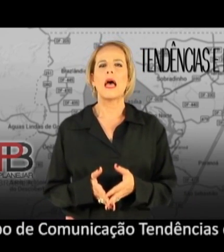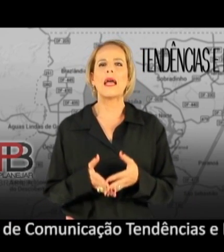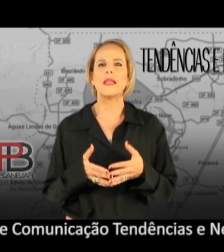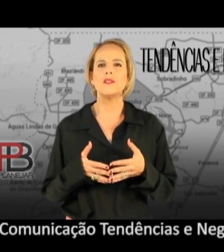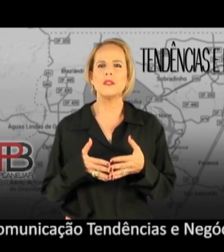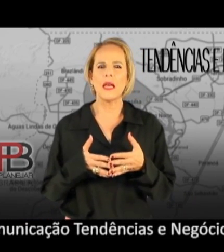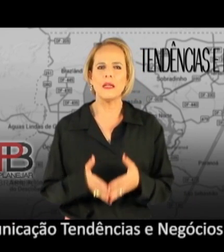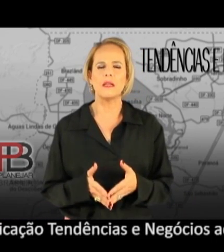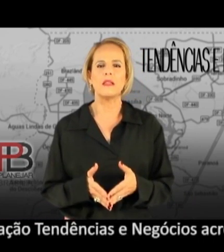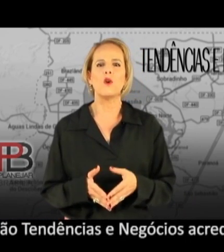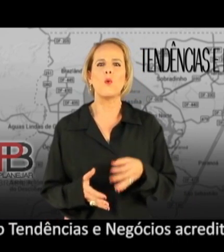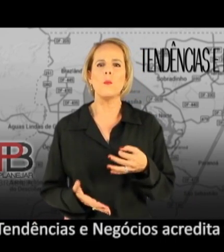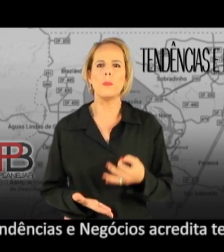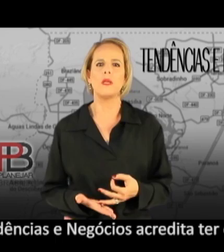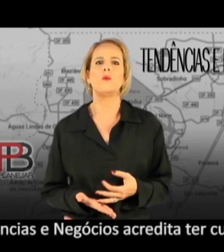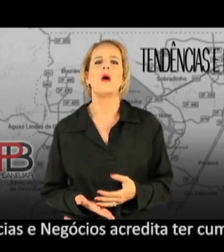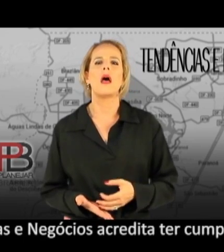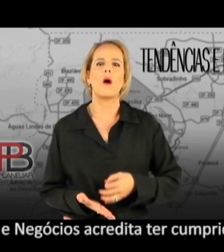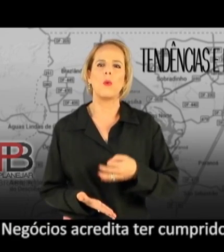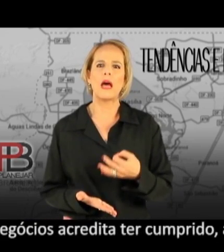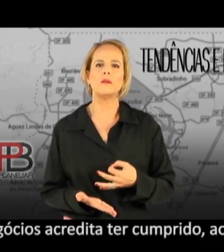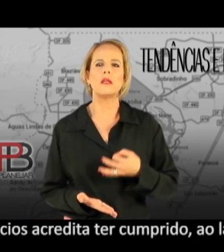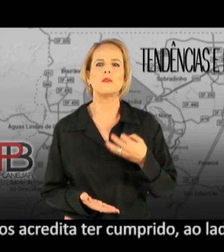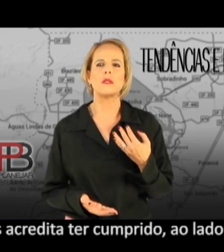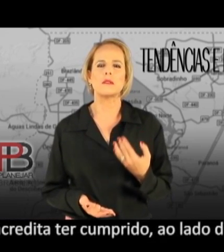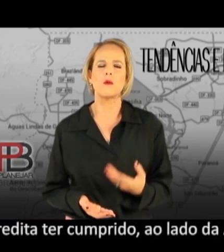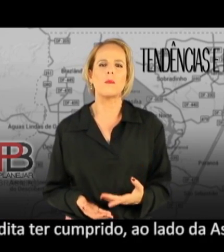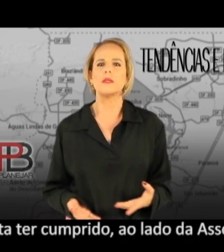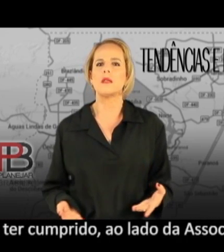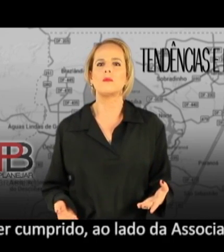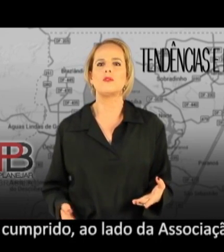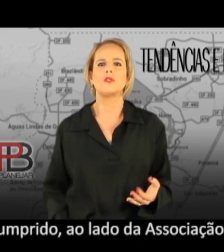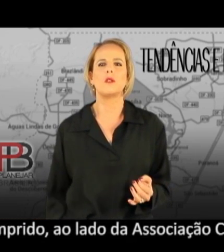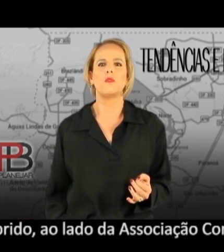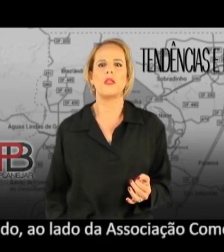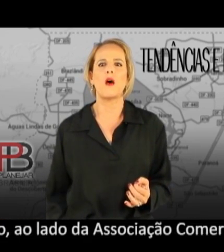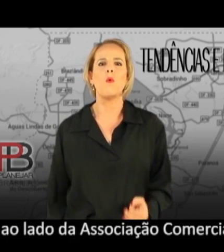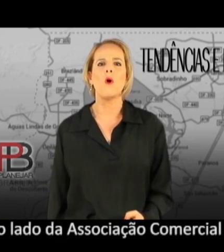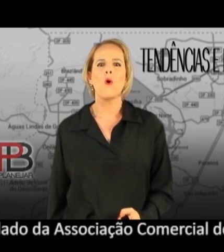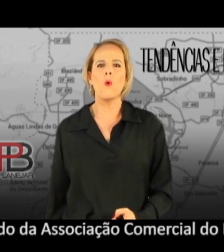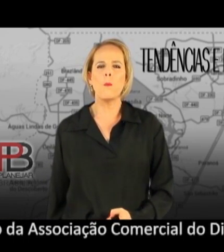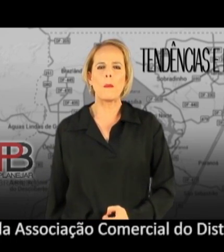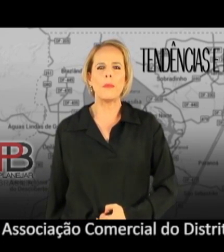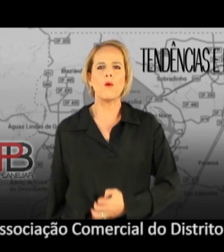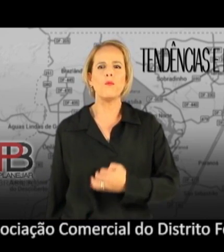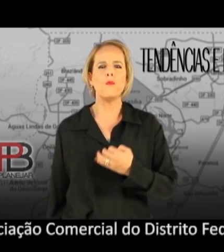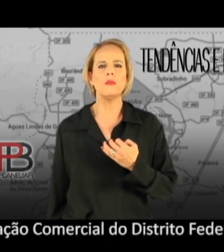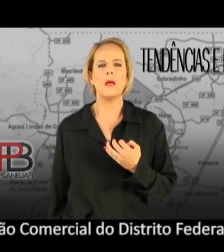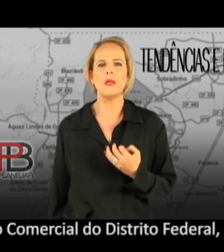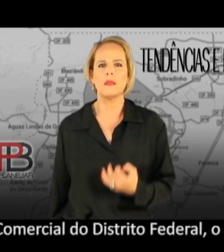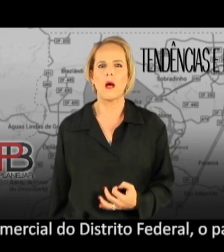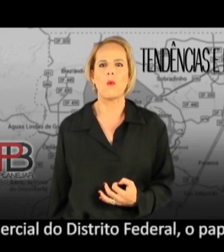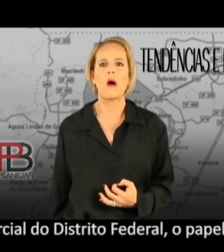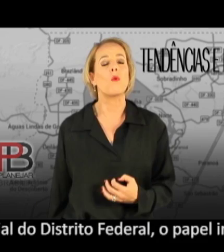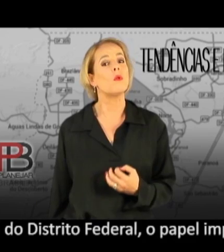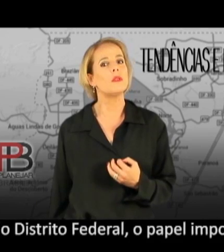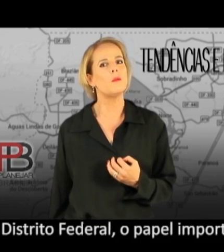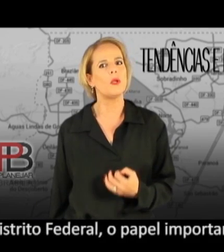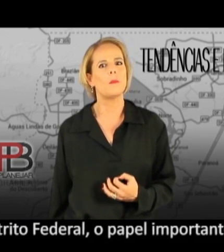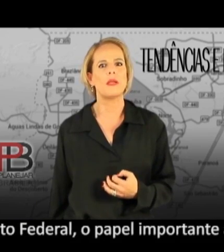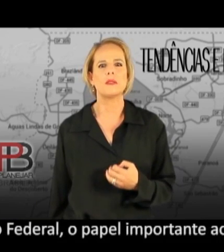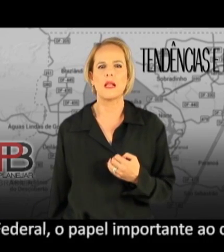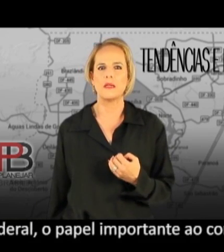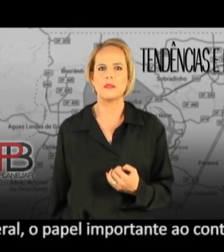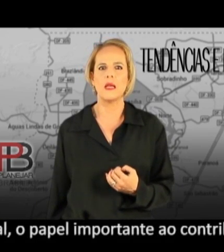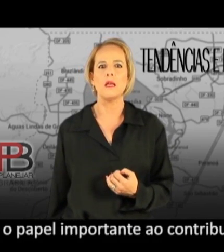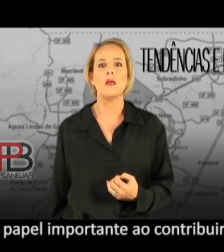Negócios acredita ainda ter cumprido, ao lado da Associação Comercial do Distrito Federal, o papel fundamental ao